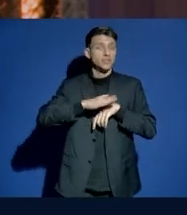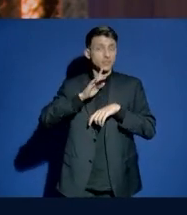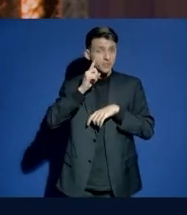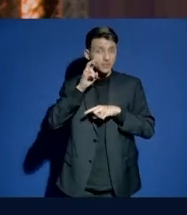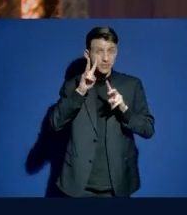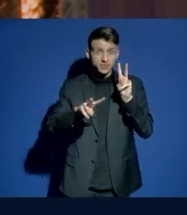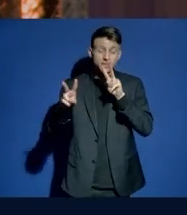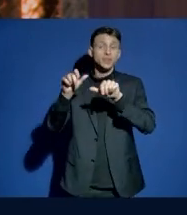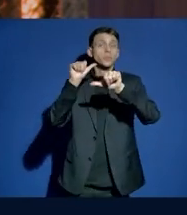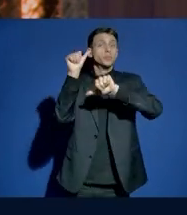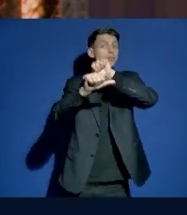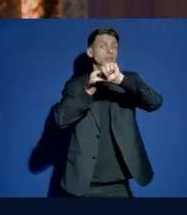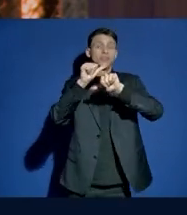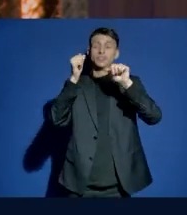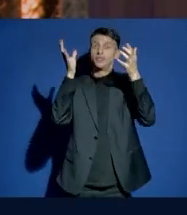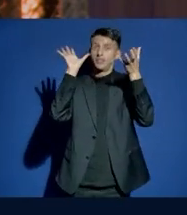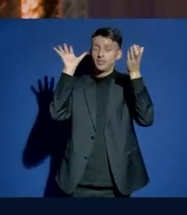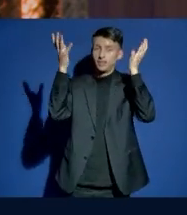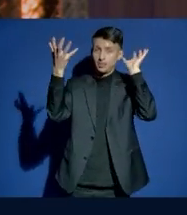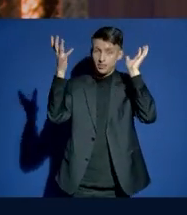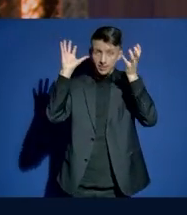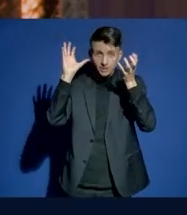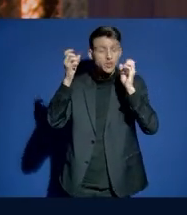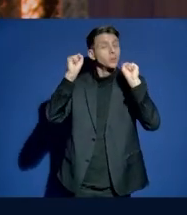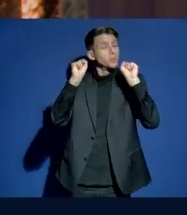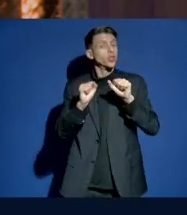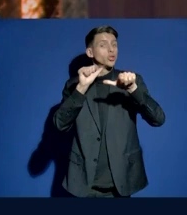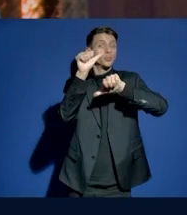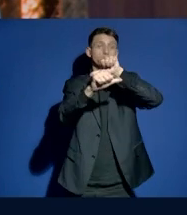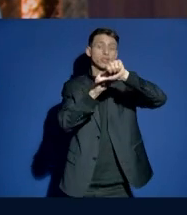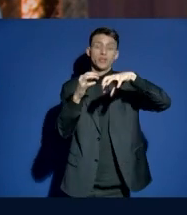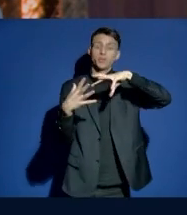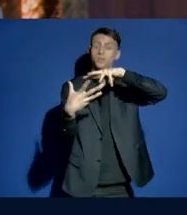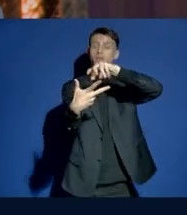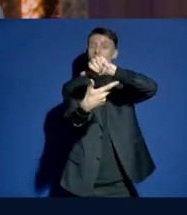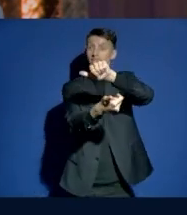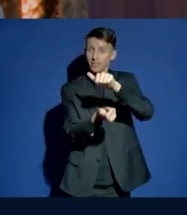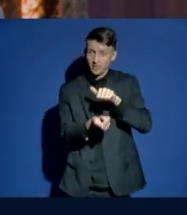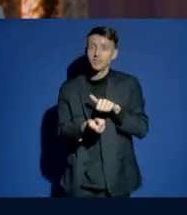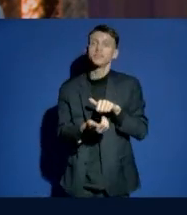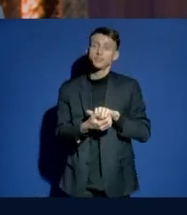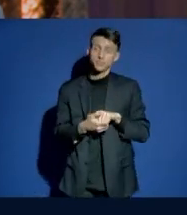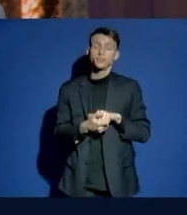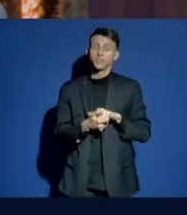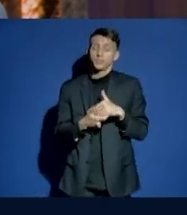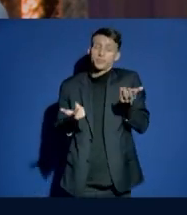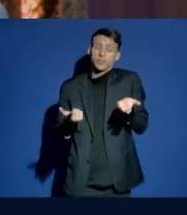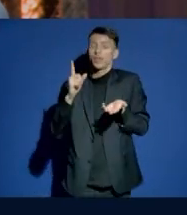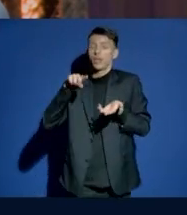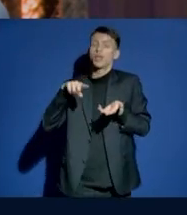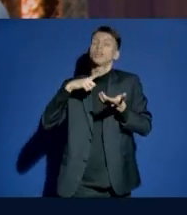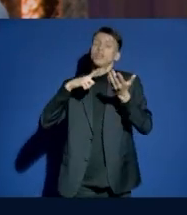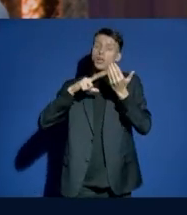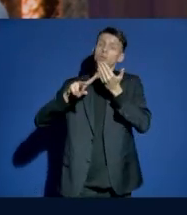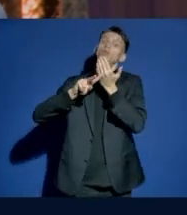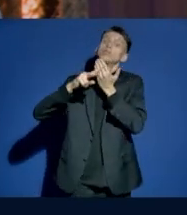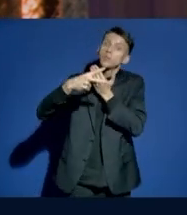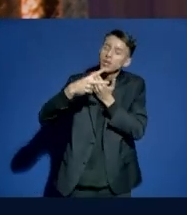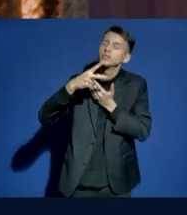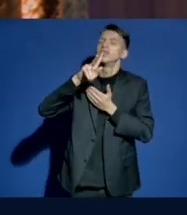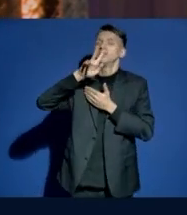as mudanças climática pode afetar o clima no planeta de forma ainda imprevisíveis isso pode afetar